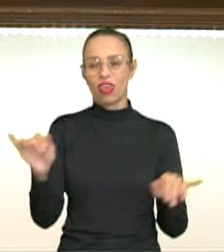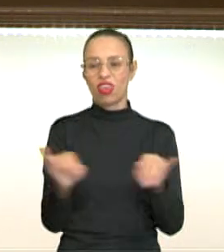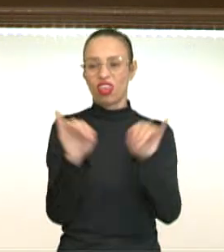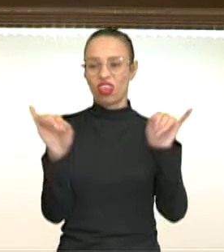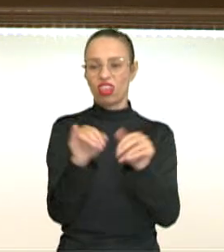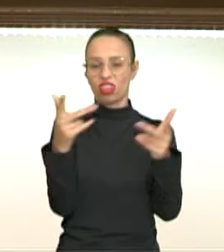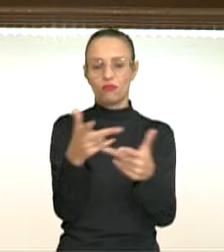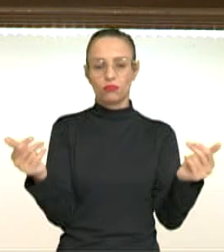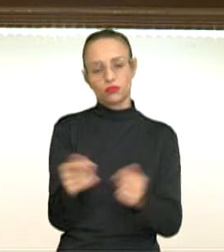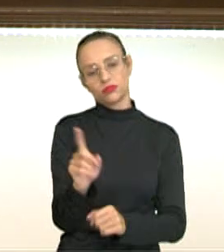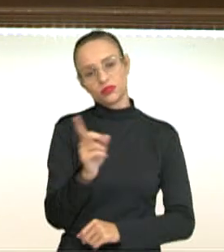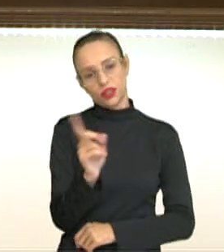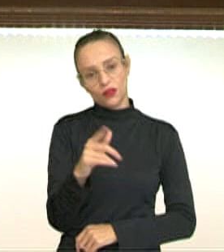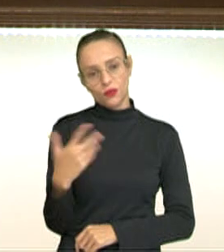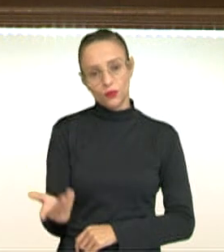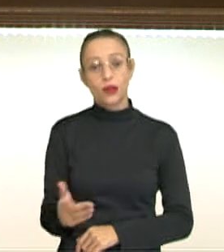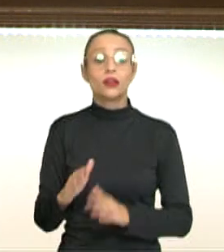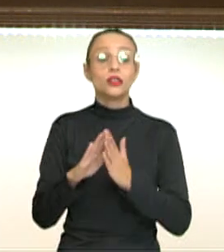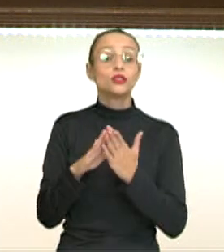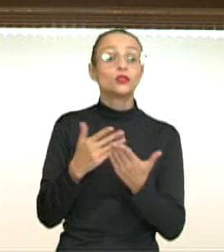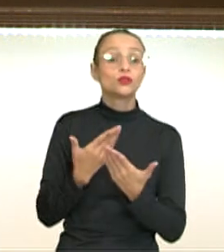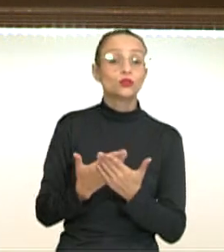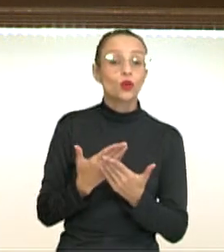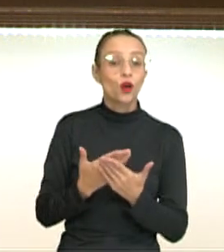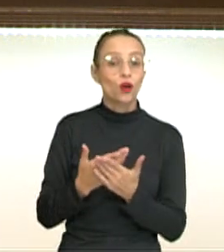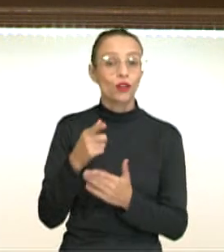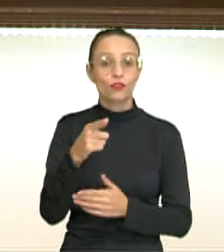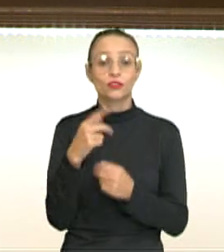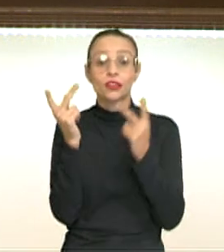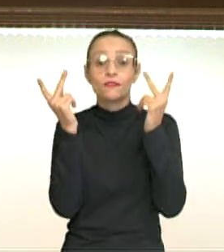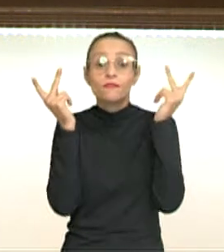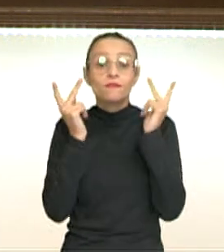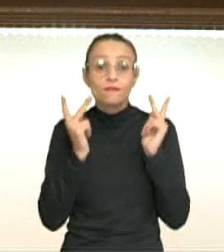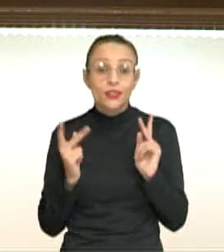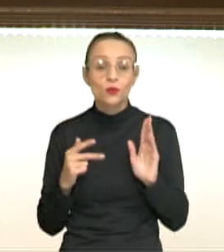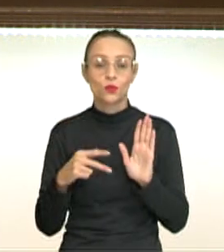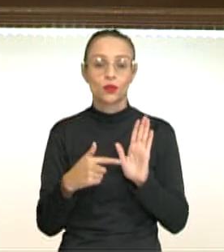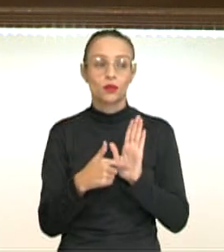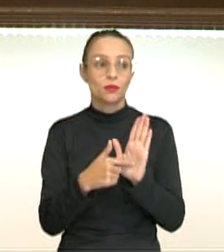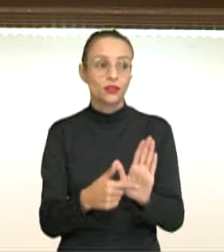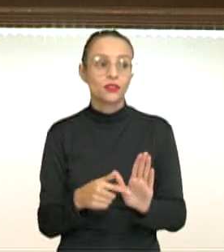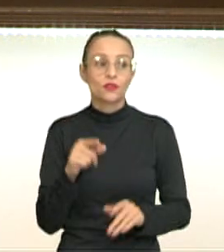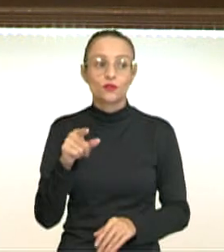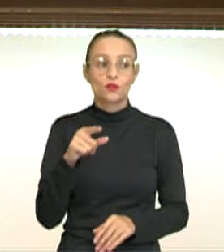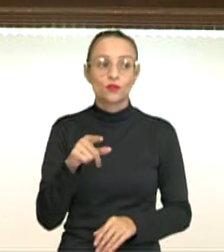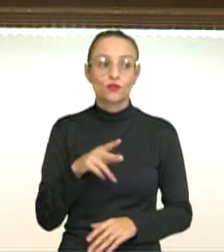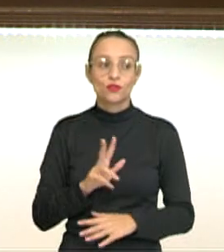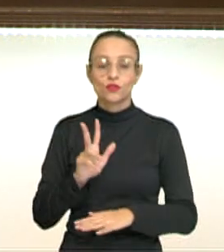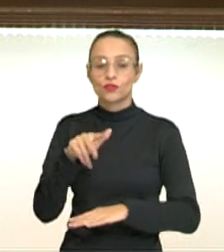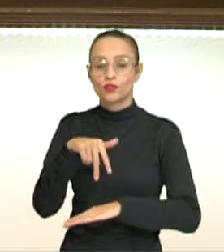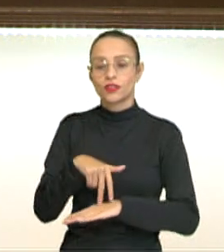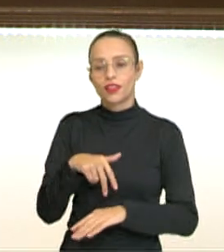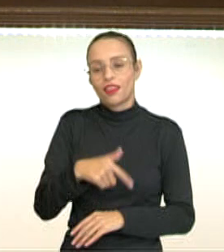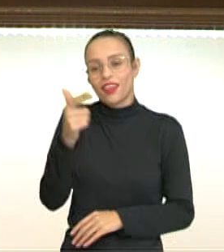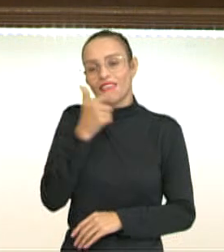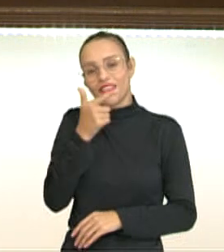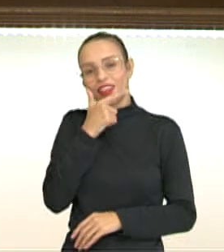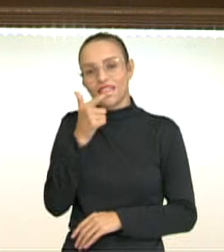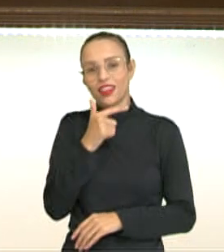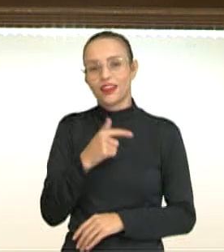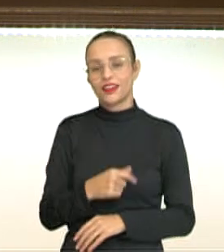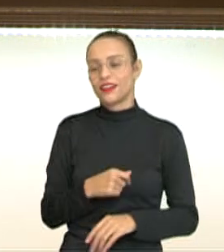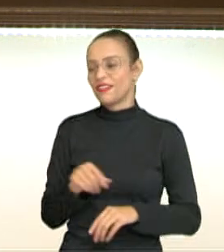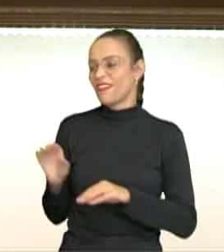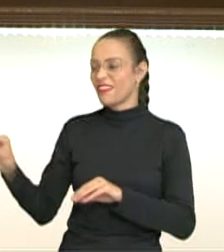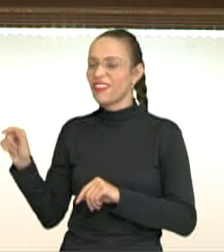bobagem. Né? Às vezes na escola você está com tanta vergonha de apresentar que você acaba indo lá e só dá risada, aí um colega mexe